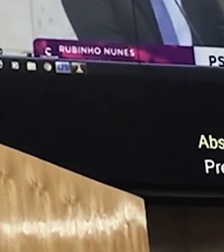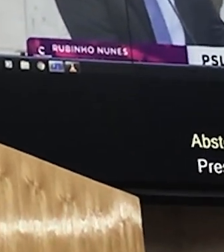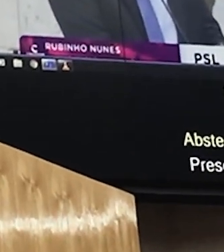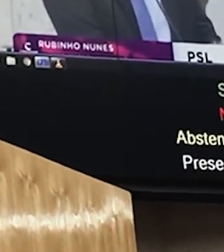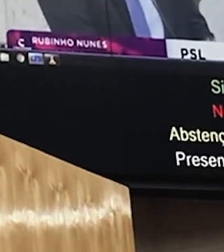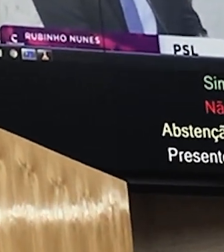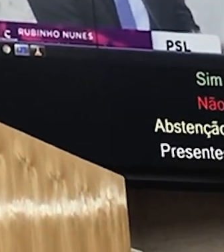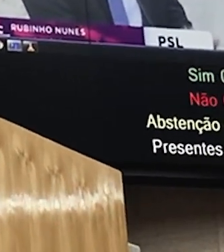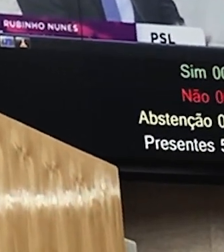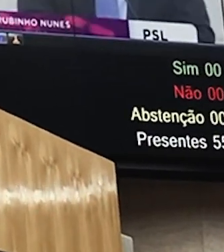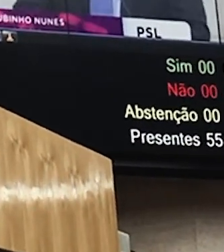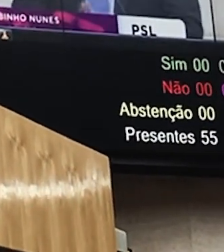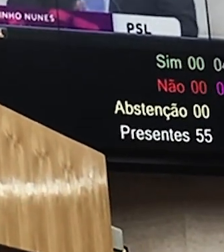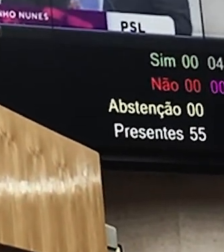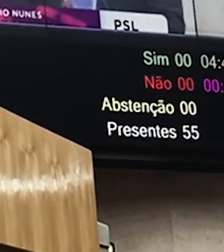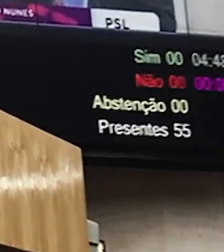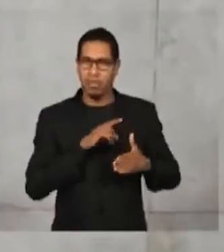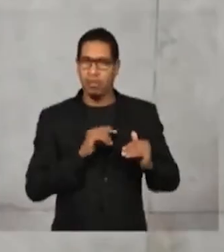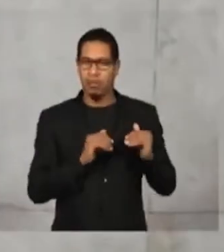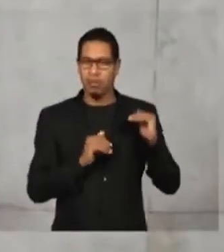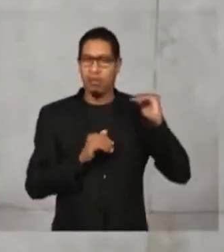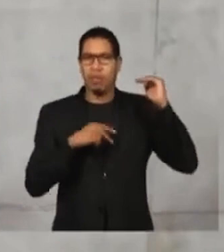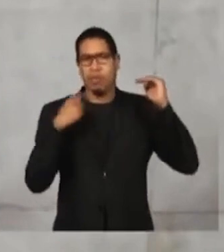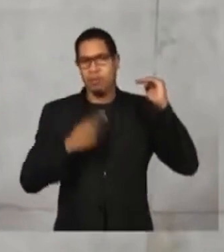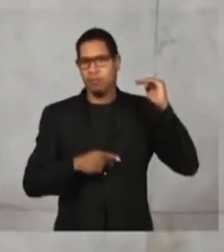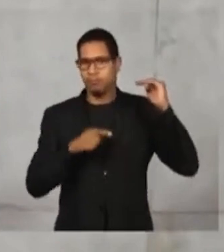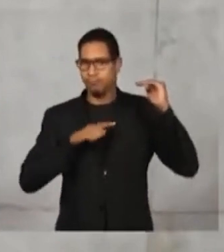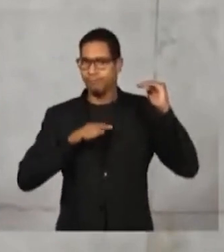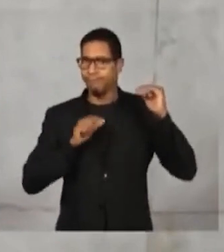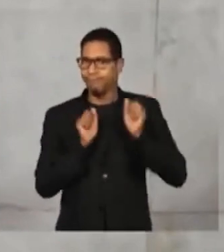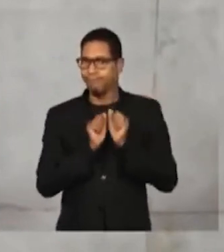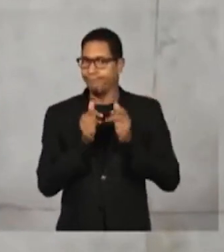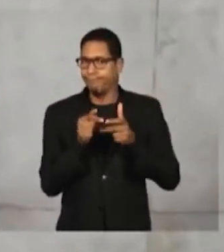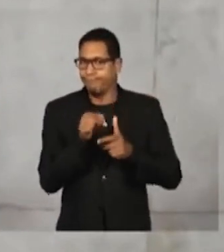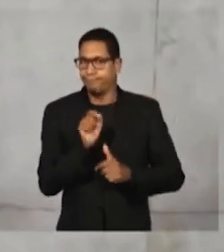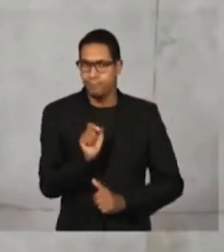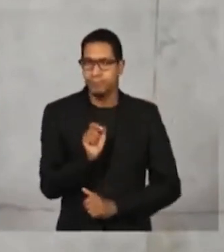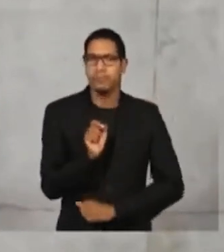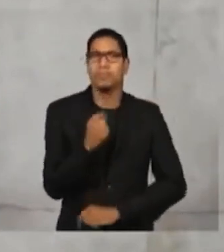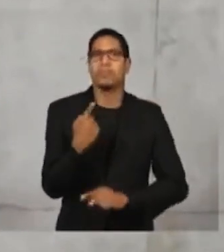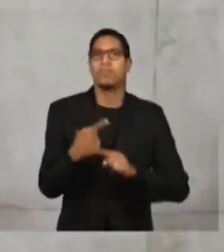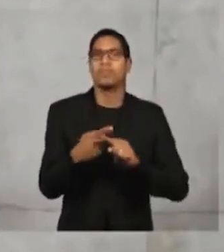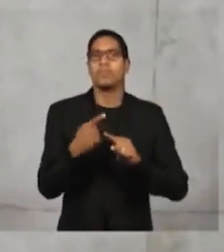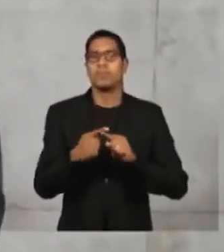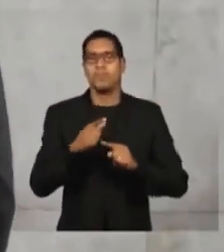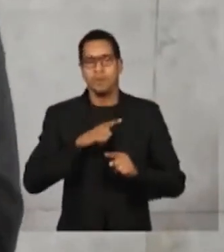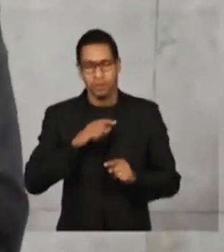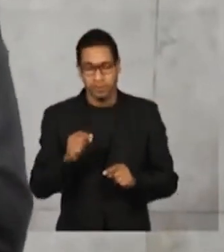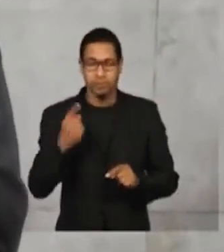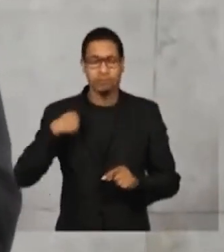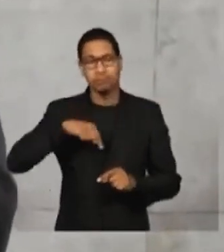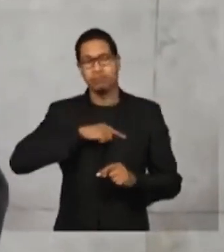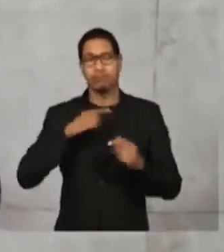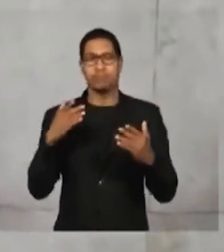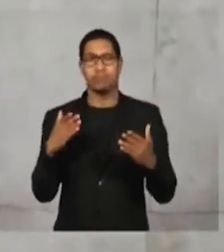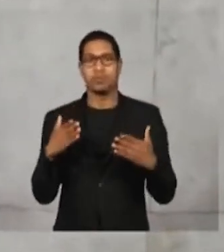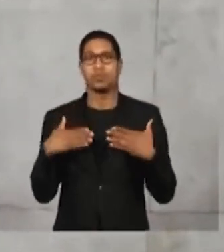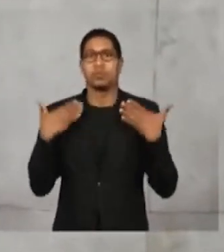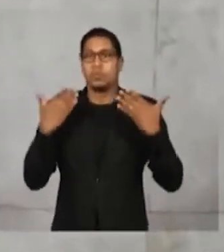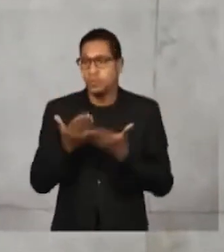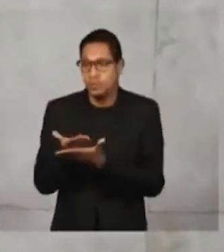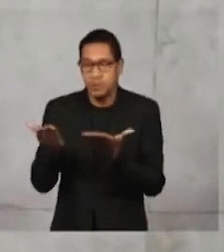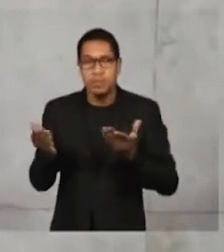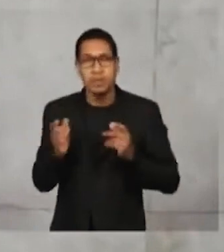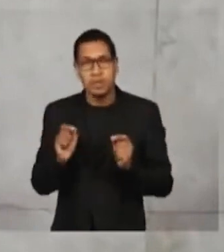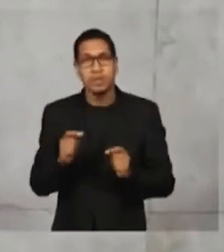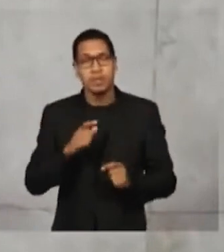do sindicalismo que a gente vê aqui na Câmara. Por que que eu digo isso, presidente? Porque, para surpresa dessa gente, existe